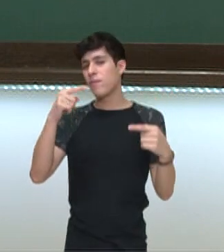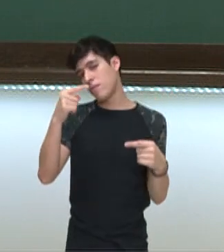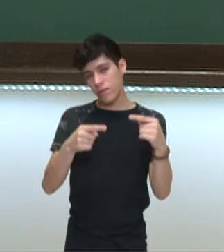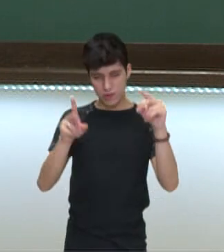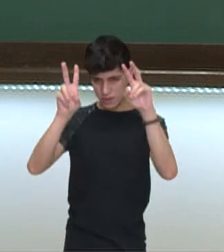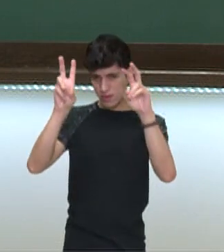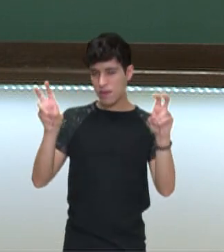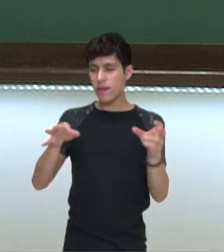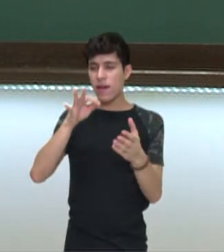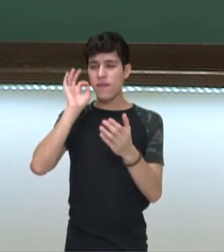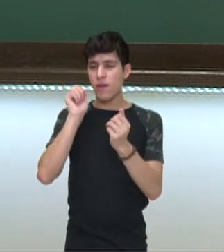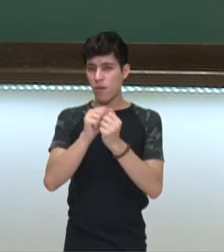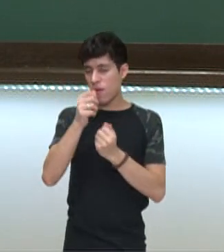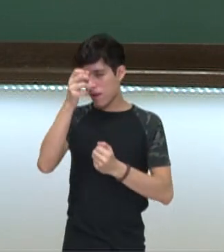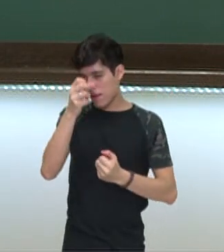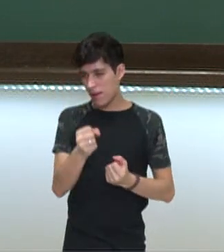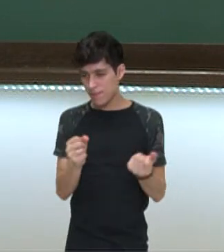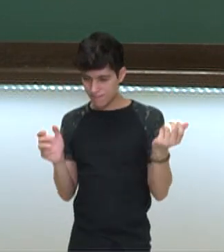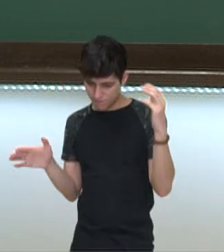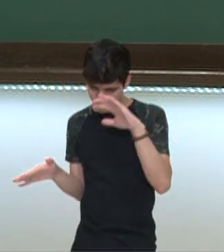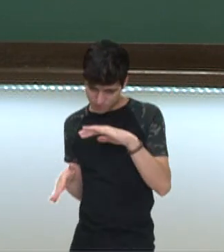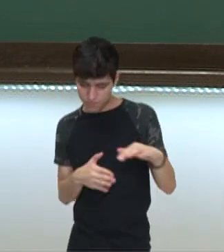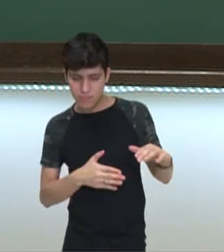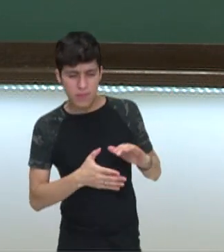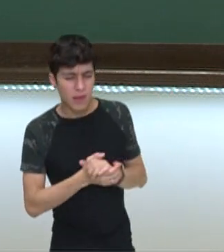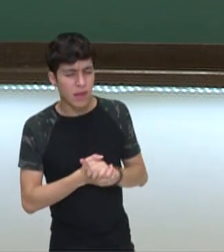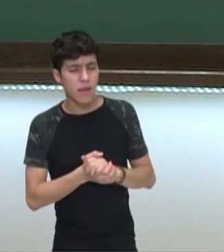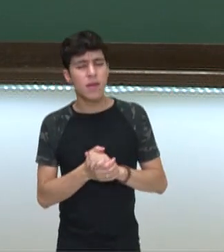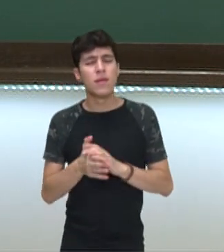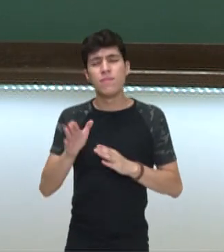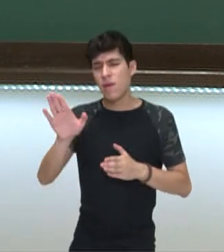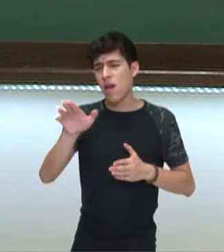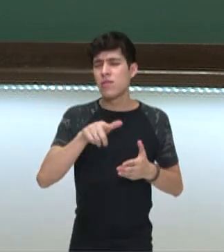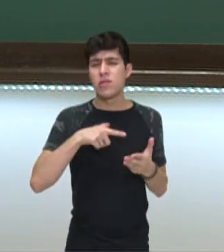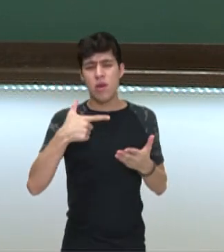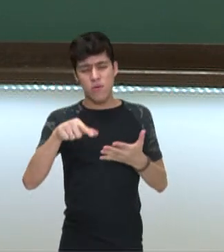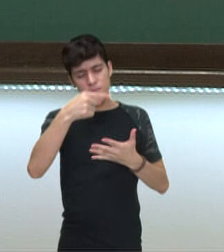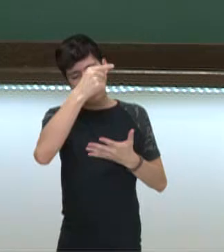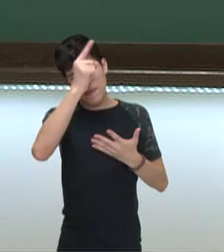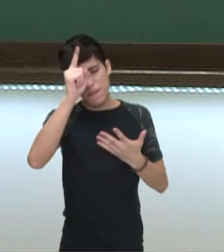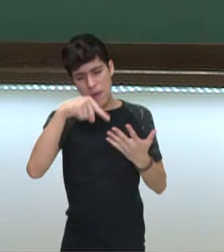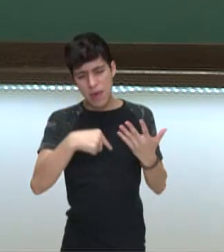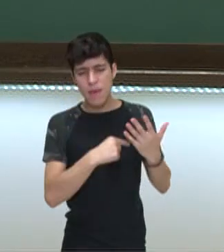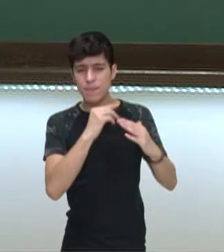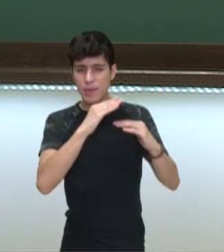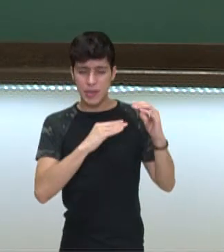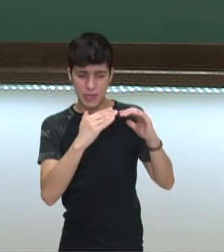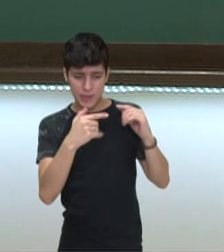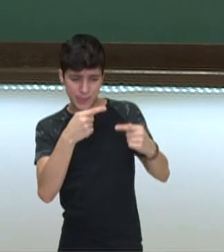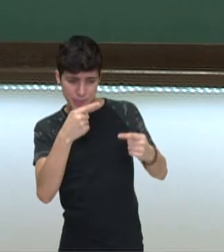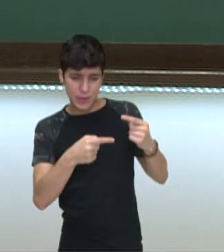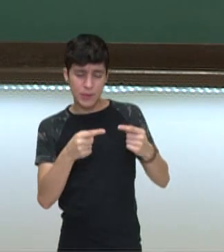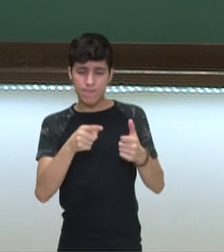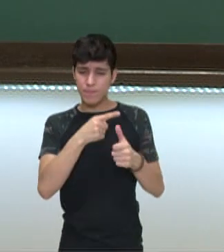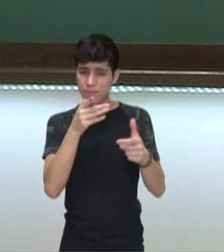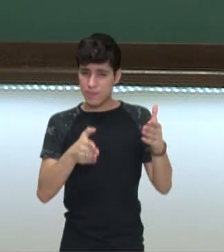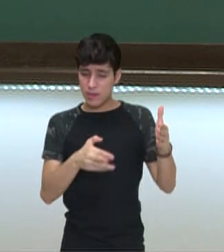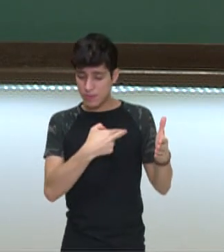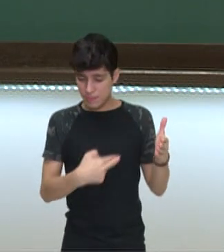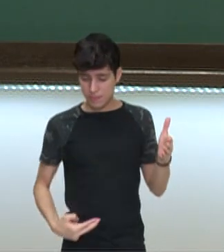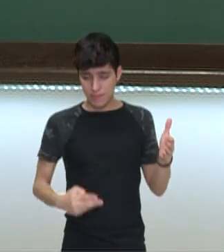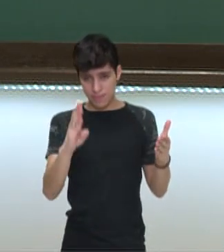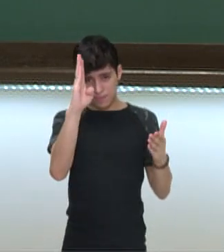do café com leite. Mas outras práticas políticas também vão se tornar bastante comuns durante a Primeira República Brasileira.